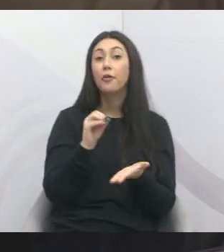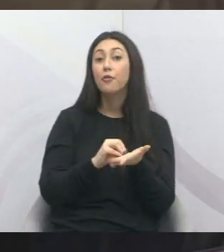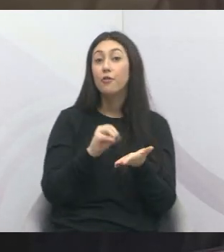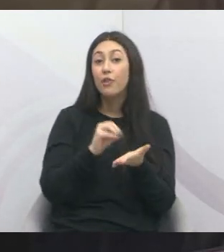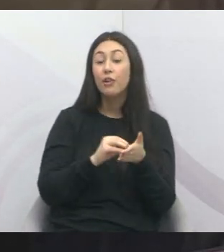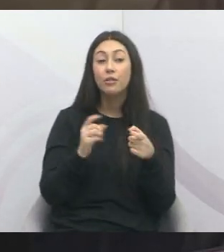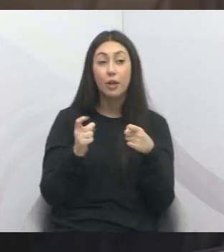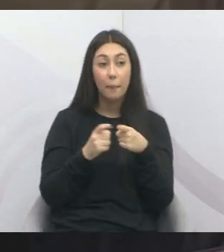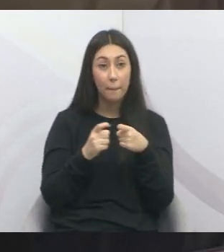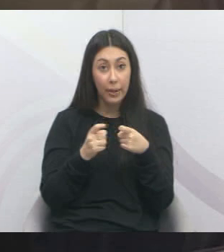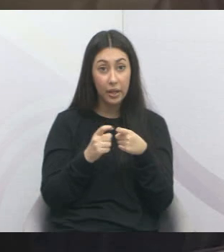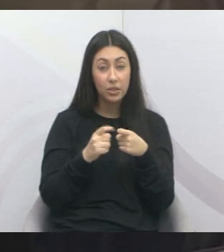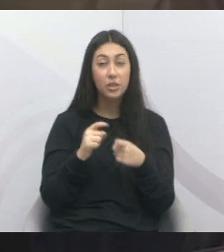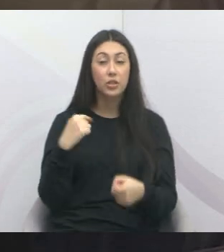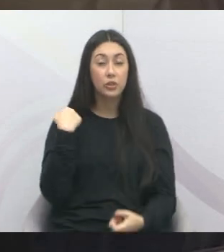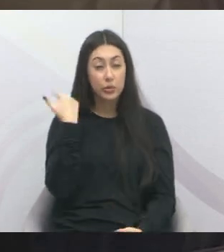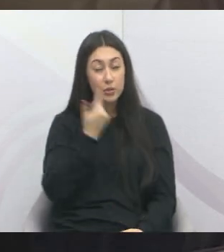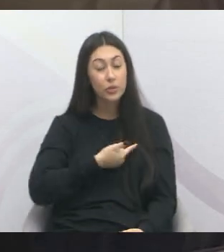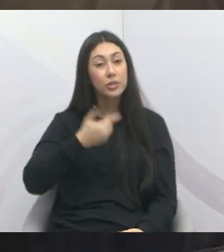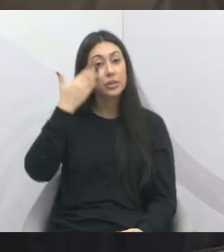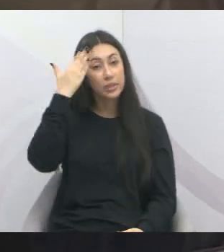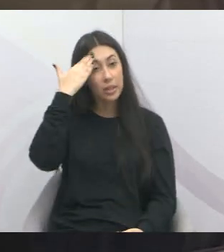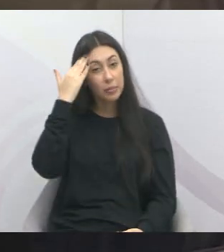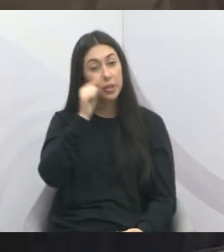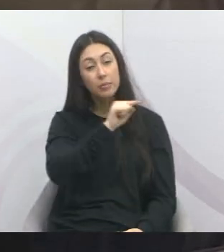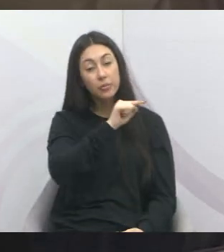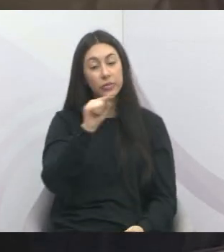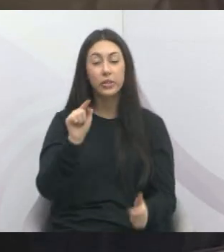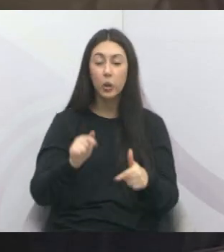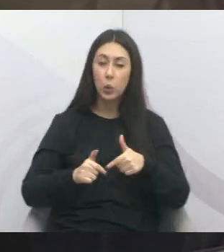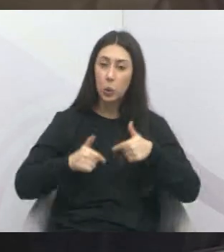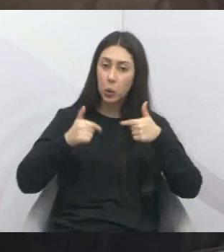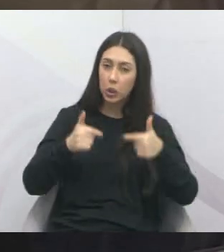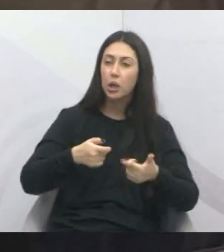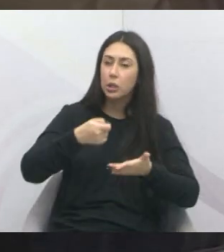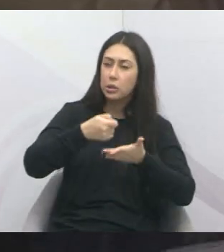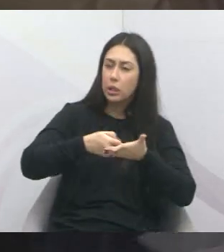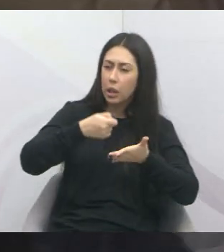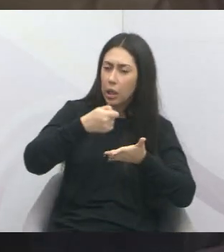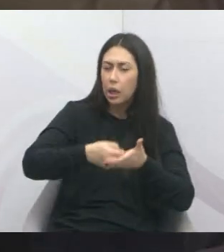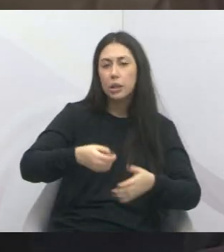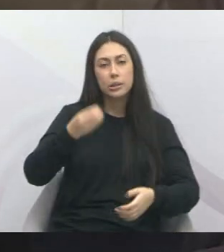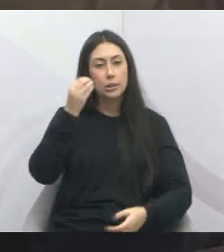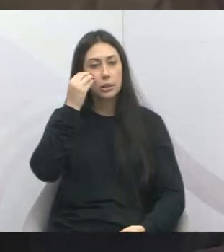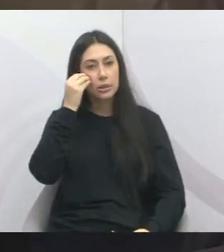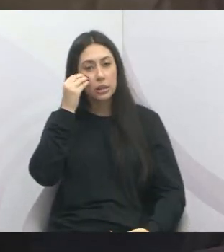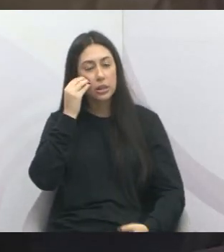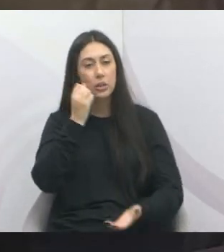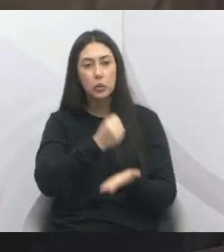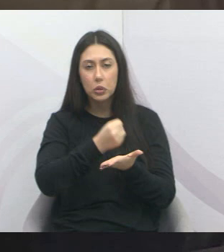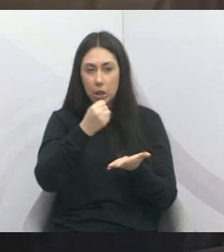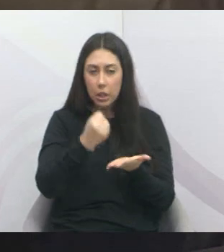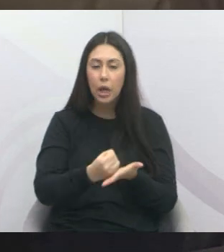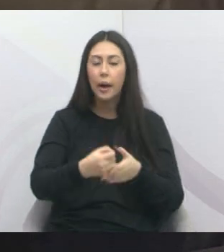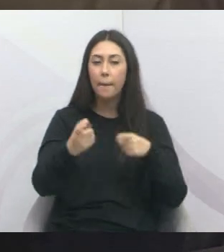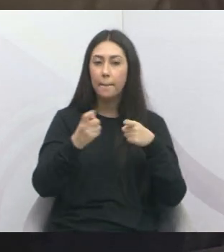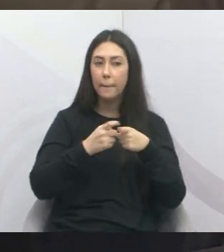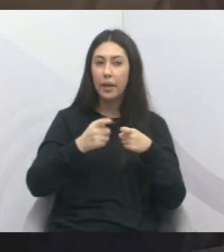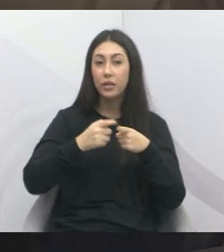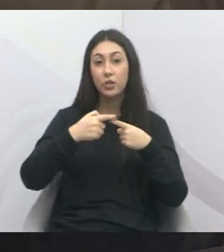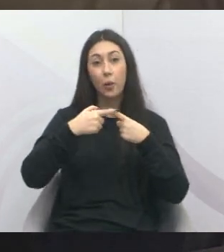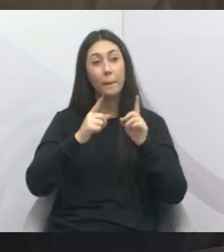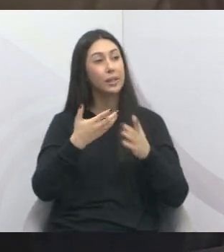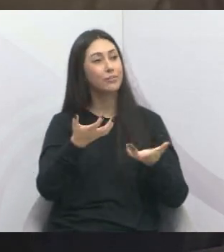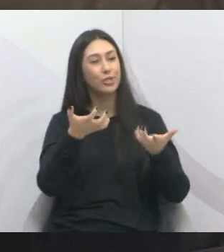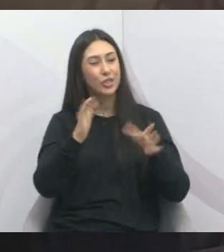nessa cidade. Sabemos que vocês estão lutando, batalhando, buscando caminho, buscando soluções para contratar médico, que não estão querendo vir médico para a